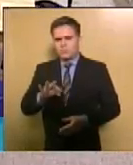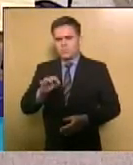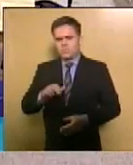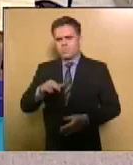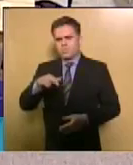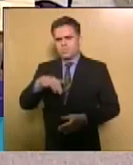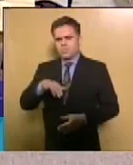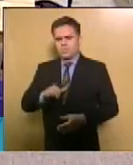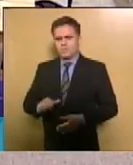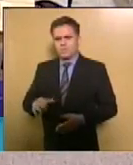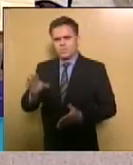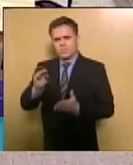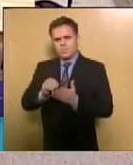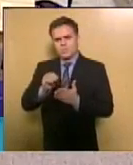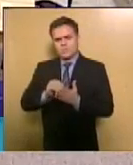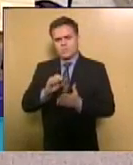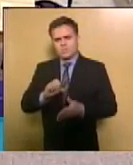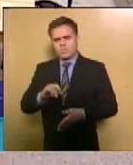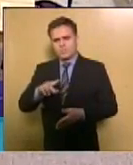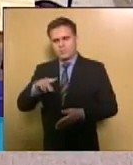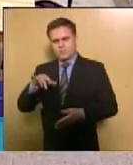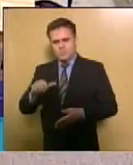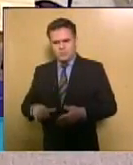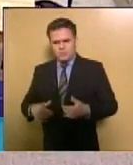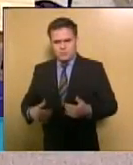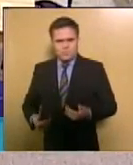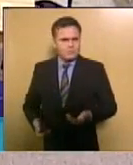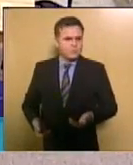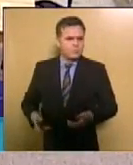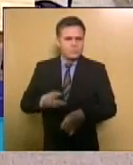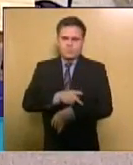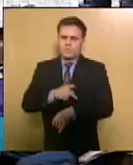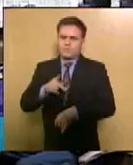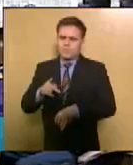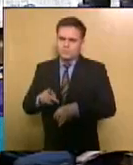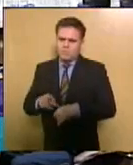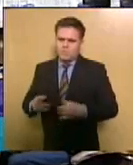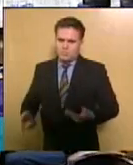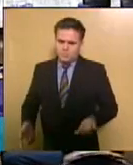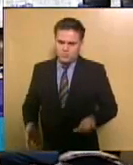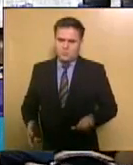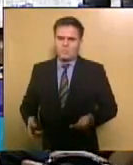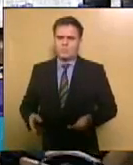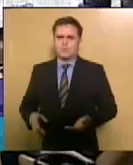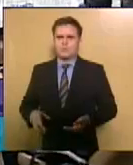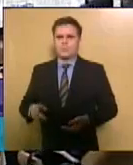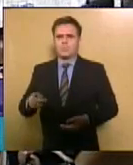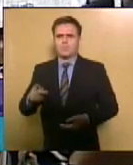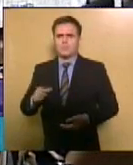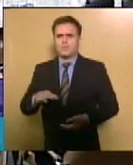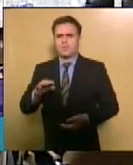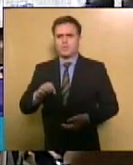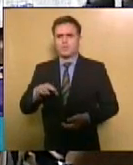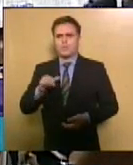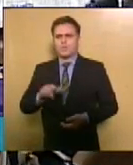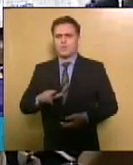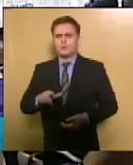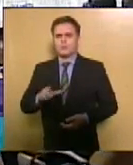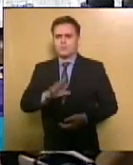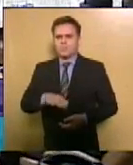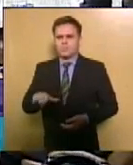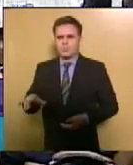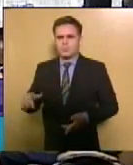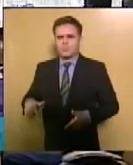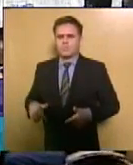registrar aqui a da Dra silv pediatra militante da Pastoral da Criança obgada aqui pela presença é uma grande militante pela